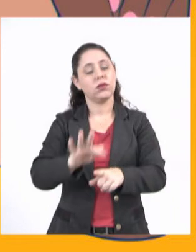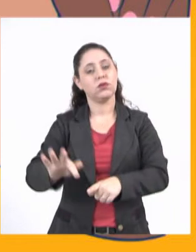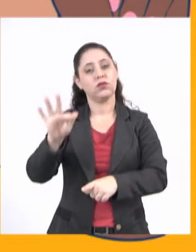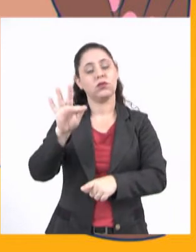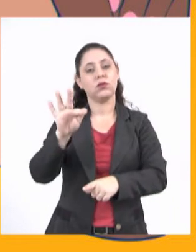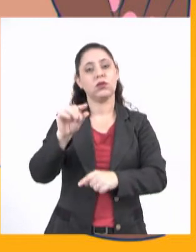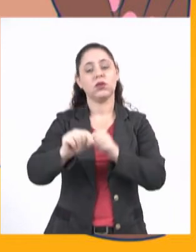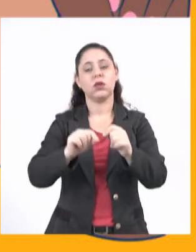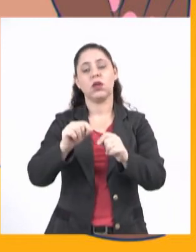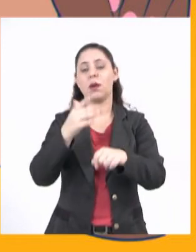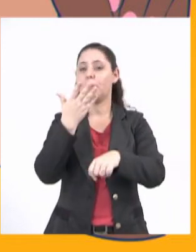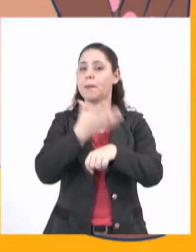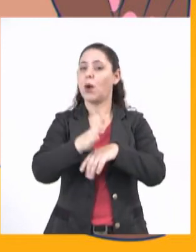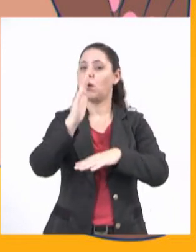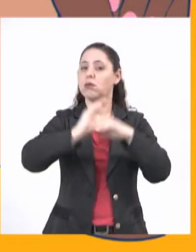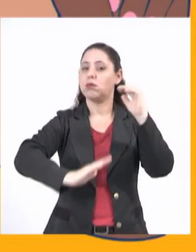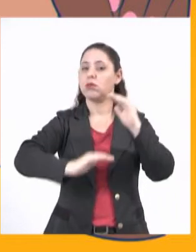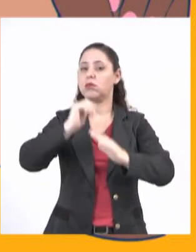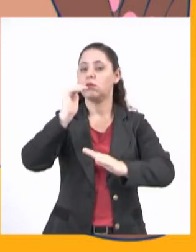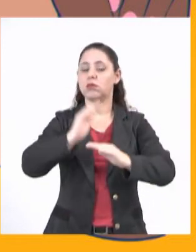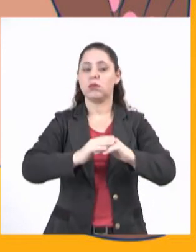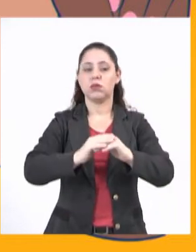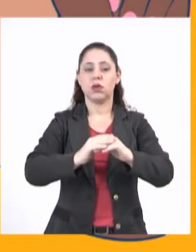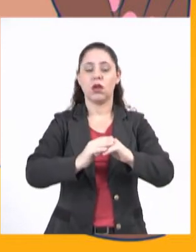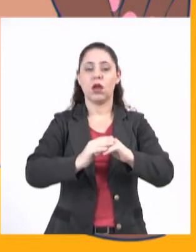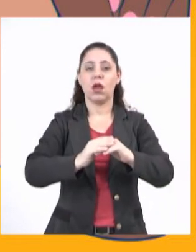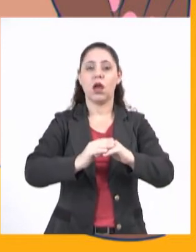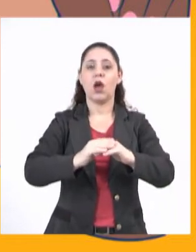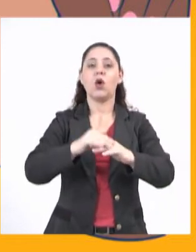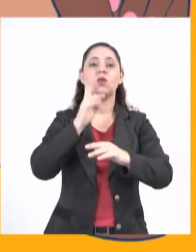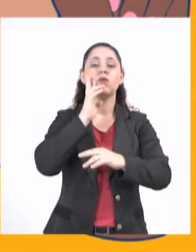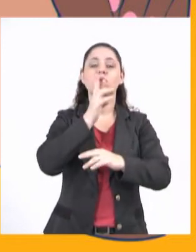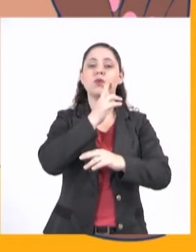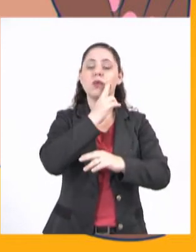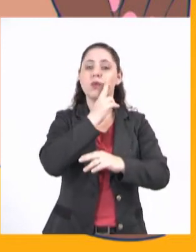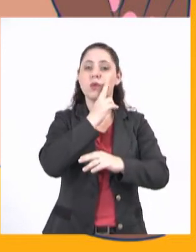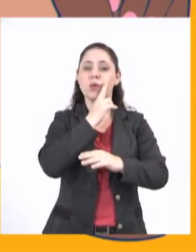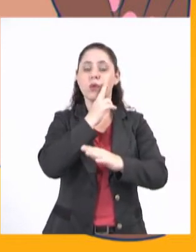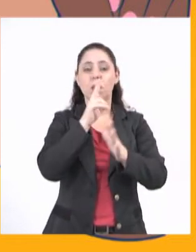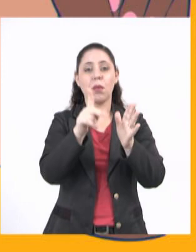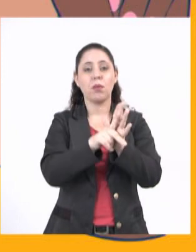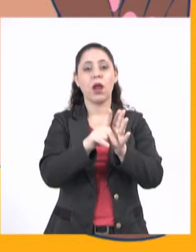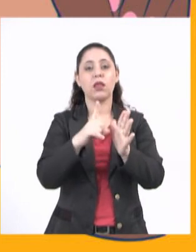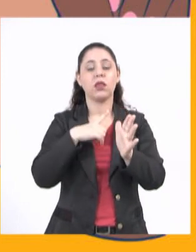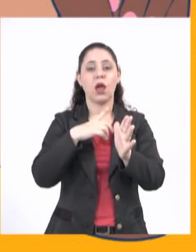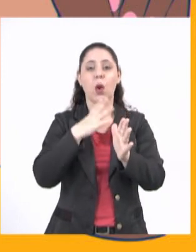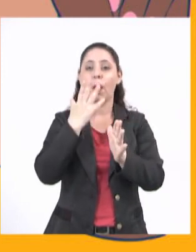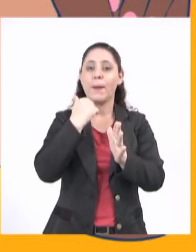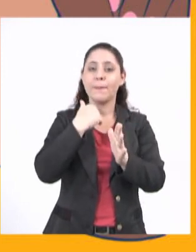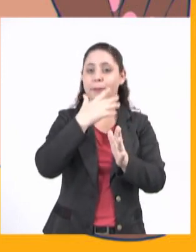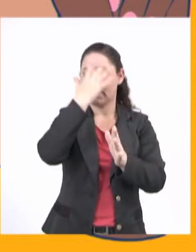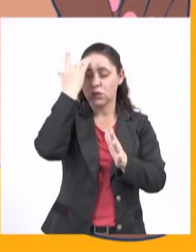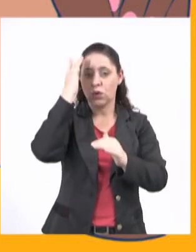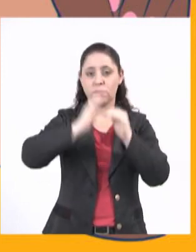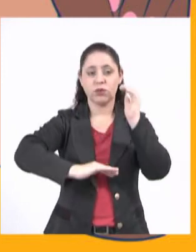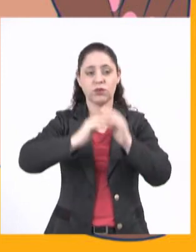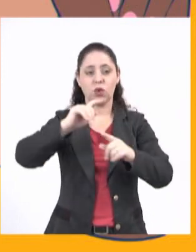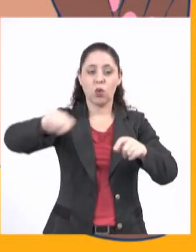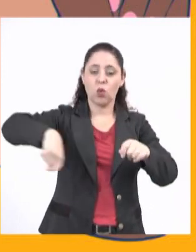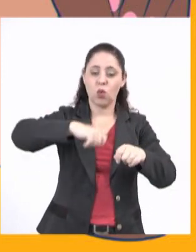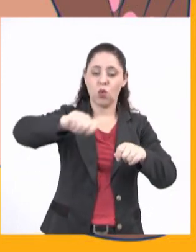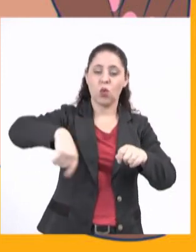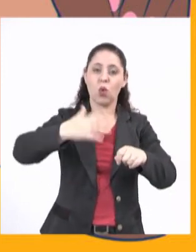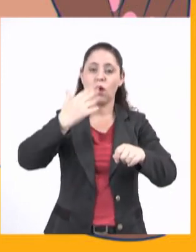de profissionalização também, porque essas cozinhas de restaurantes populares têm esse caráter também de ensino, pesquisa